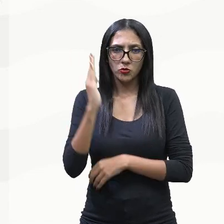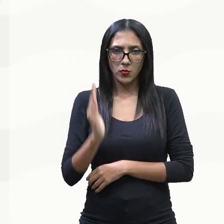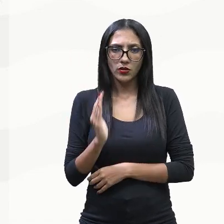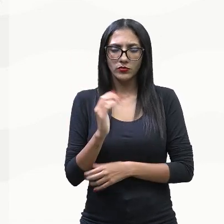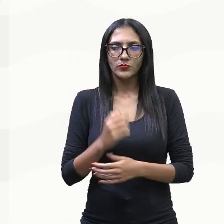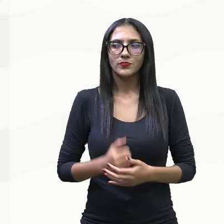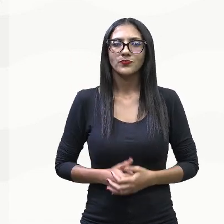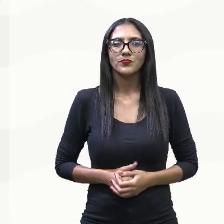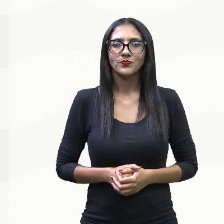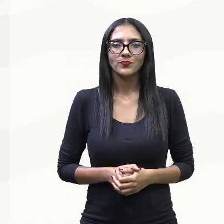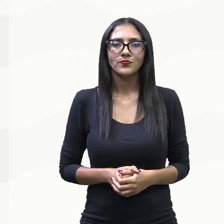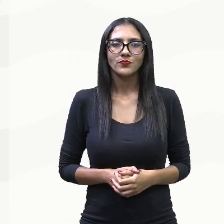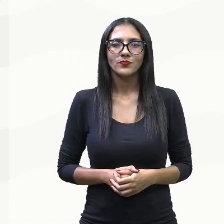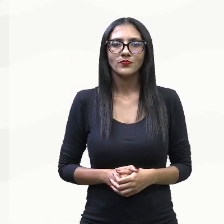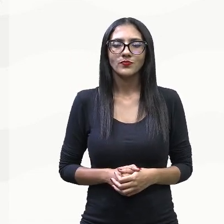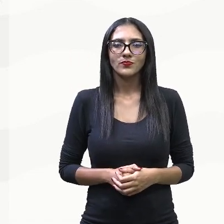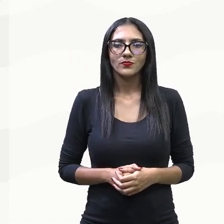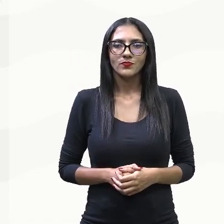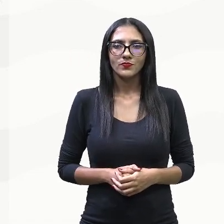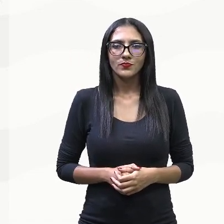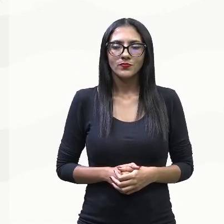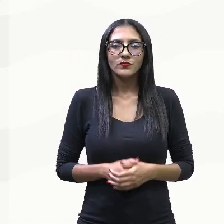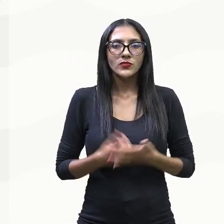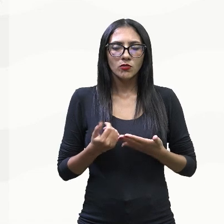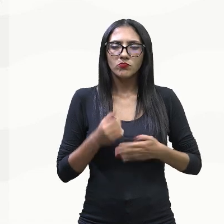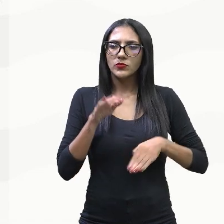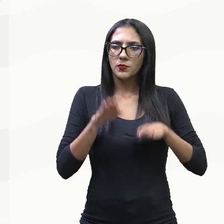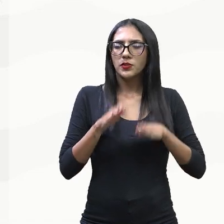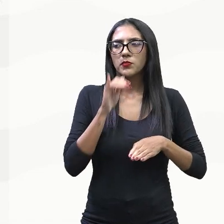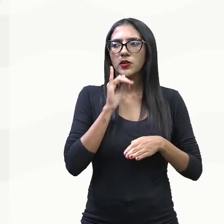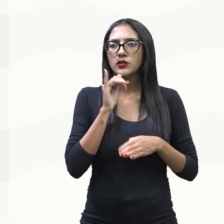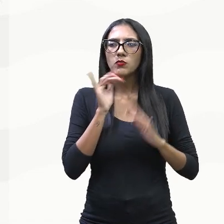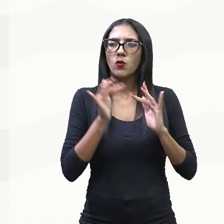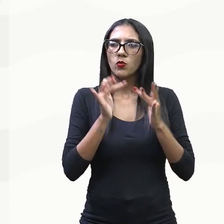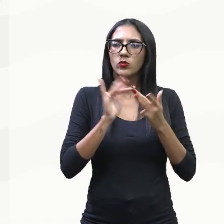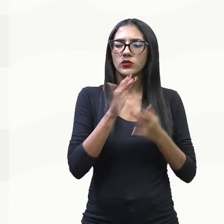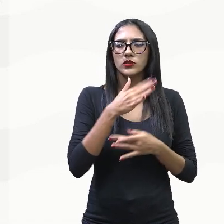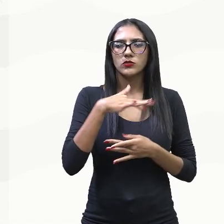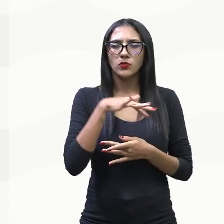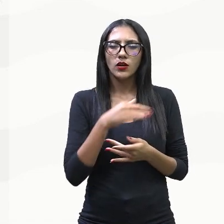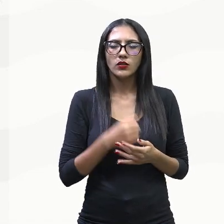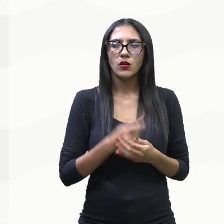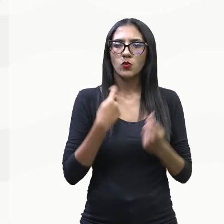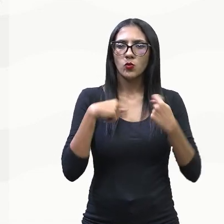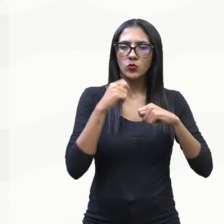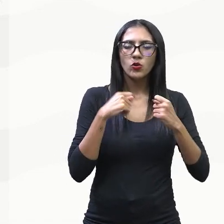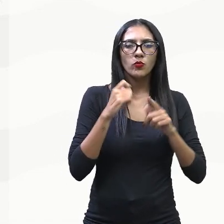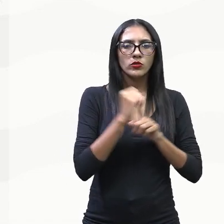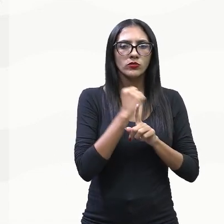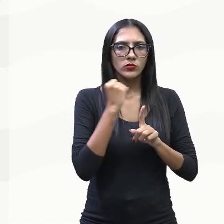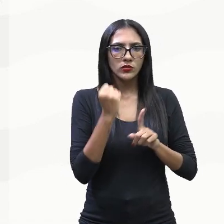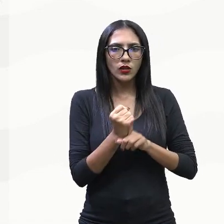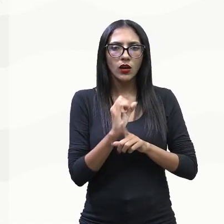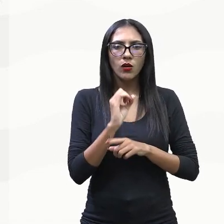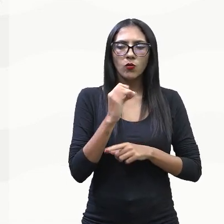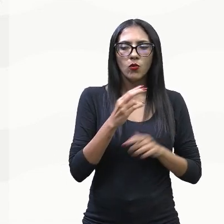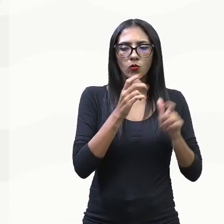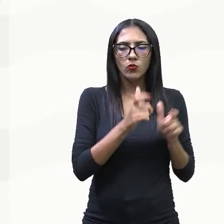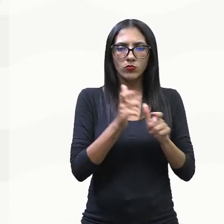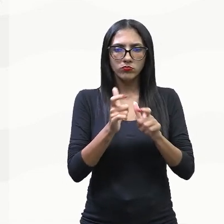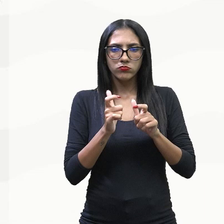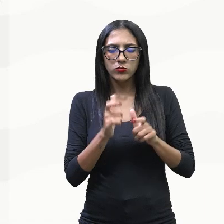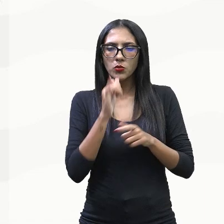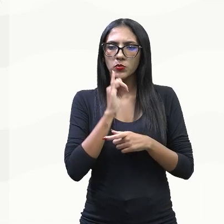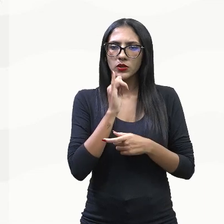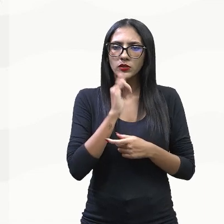Pessoal, ao falarmos de ocupação, seja ela em um contexto econômico, social e geográfico, as áreas da indústria, construção,